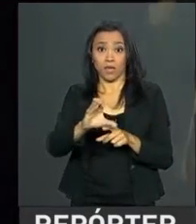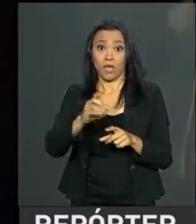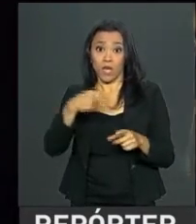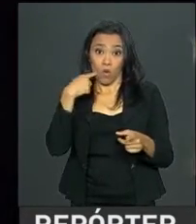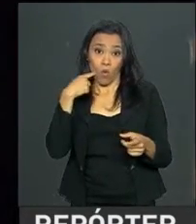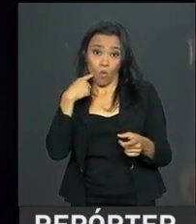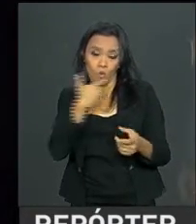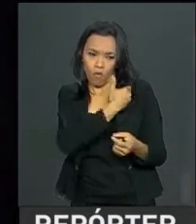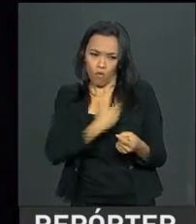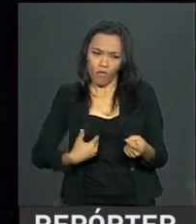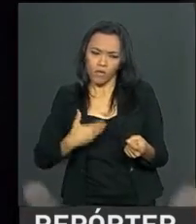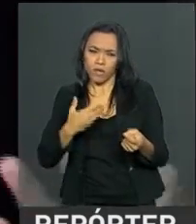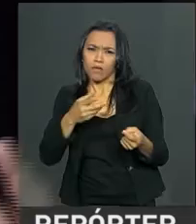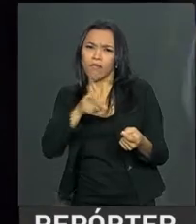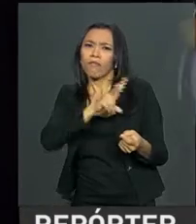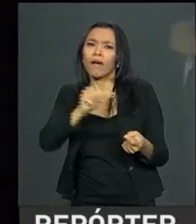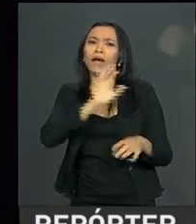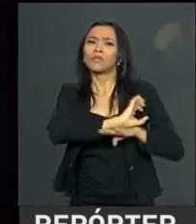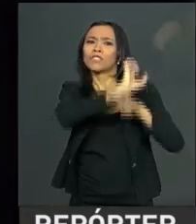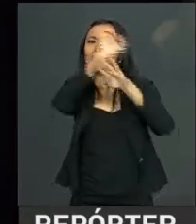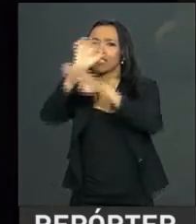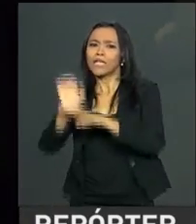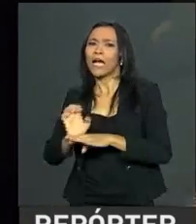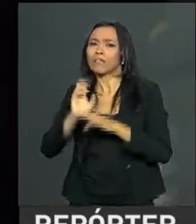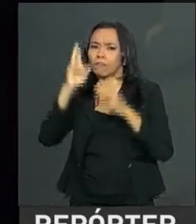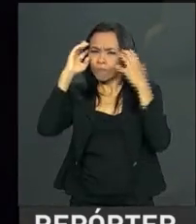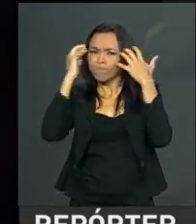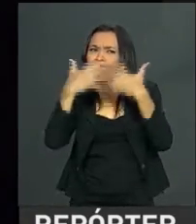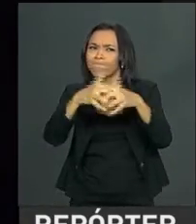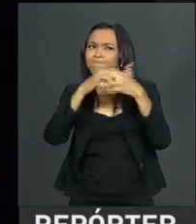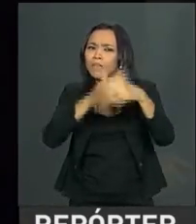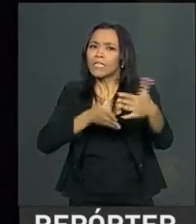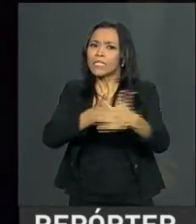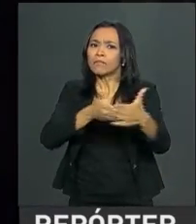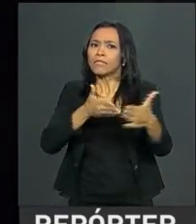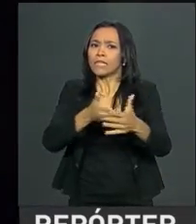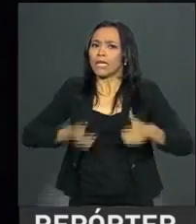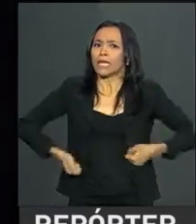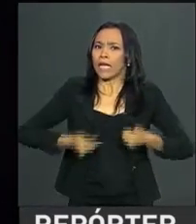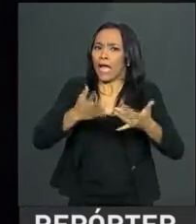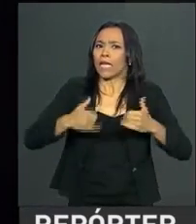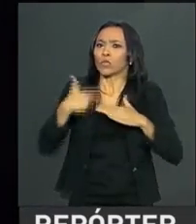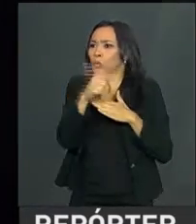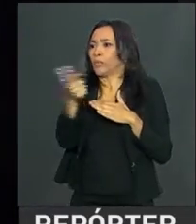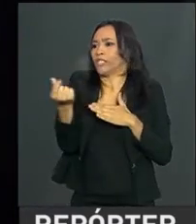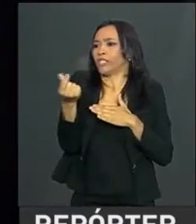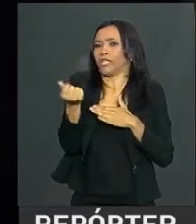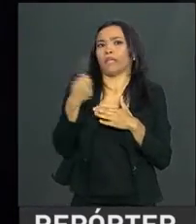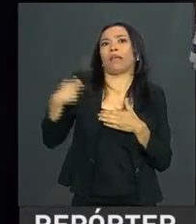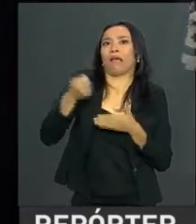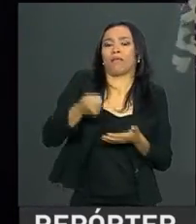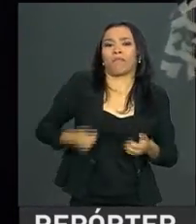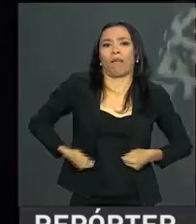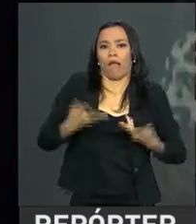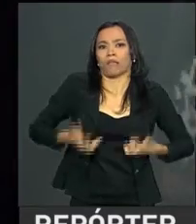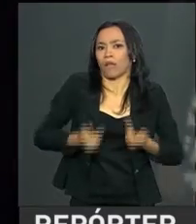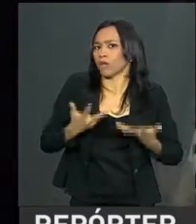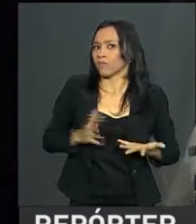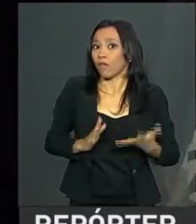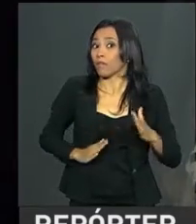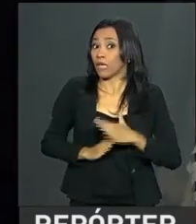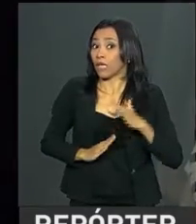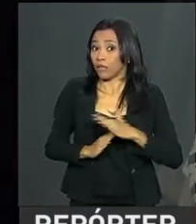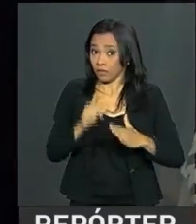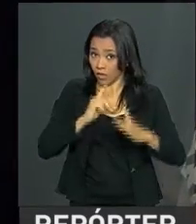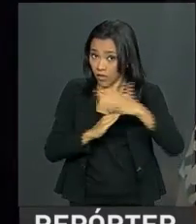da matéria, irão gastar de forma mais racional, gastar aquilo que tem, não vai gastar aquilo que não tem, mas, acima de tudo, essa